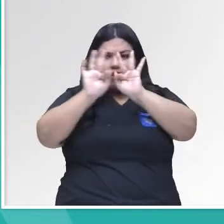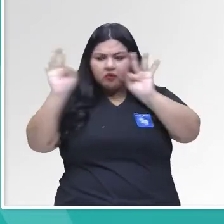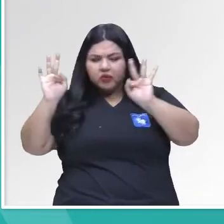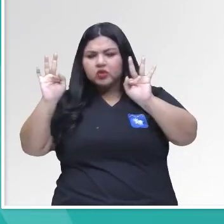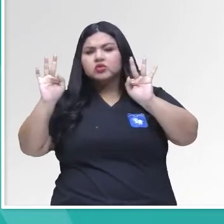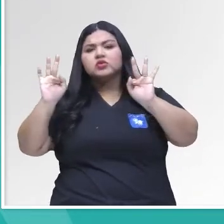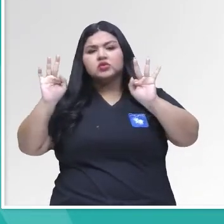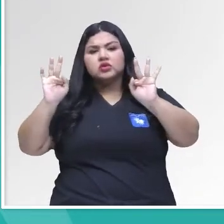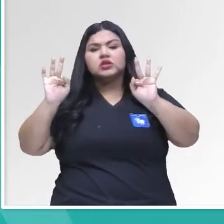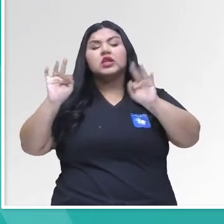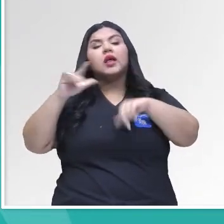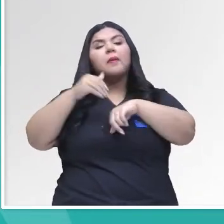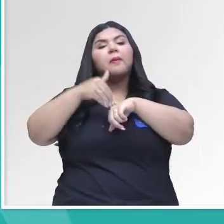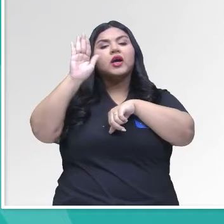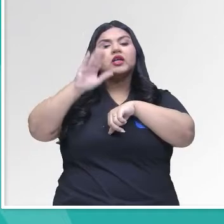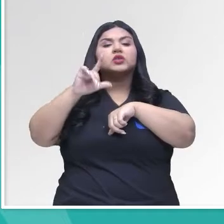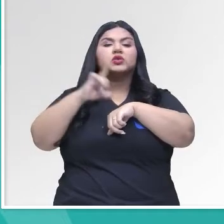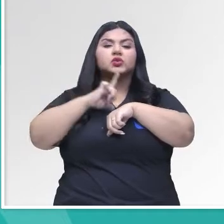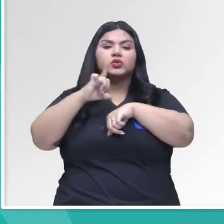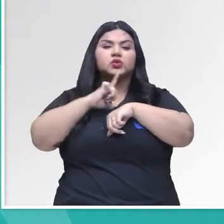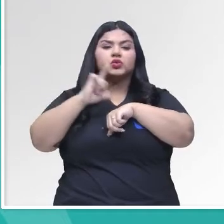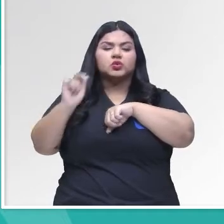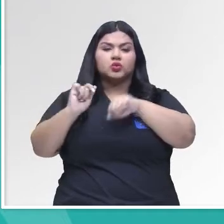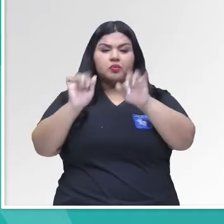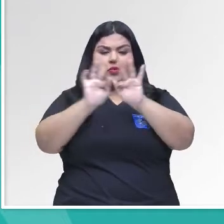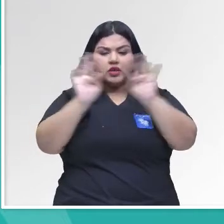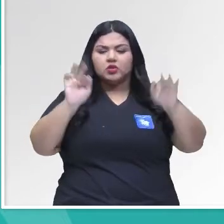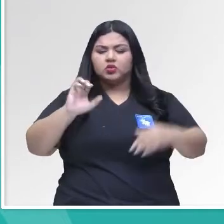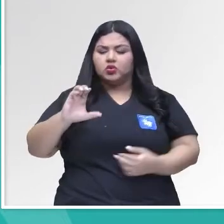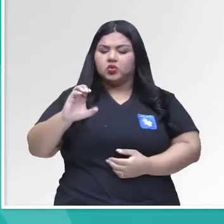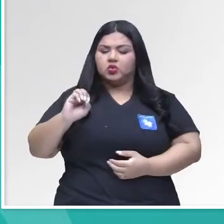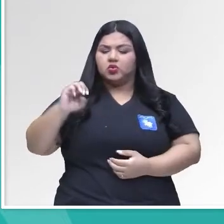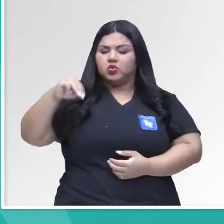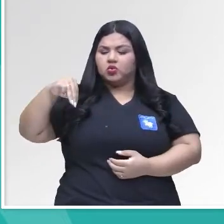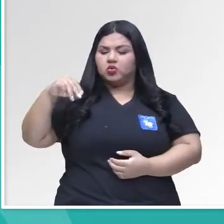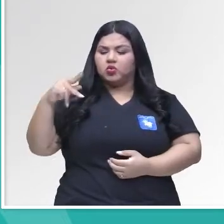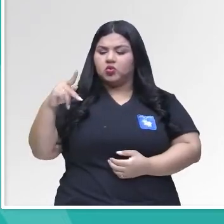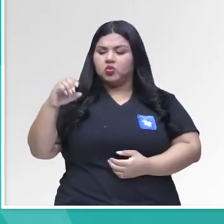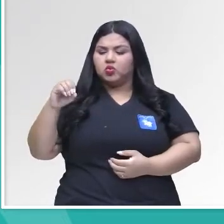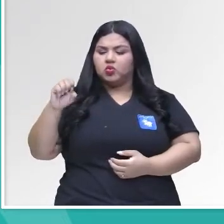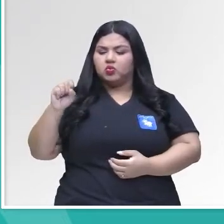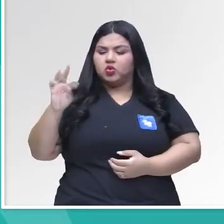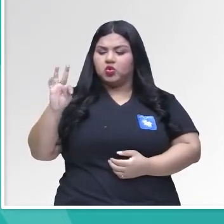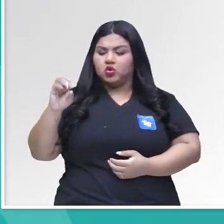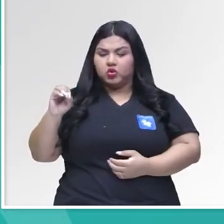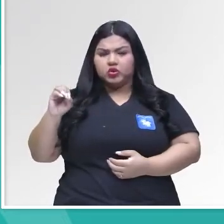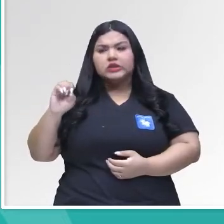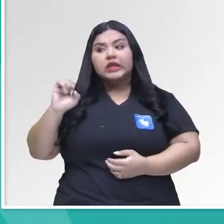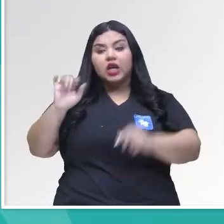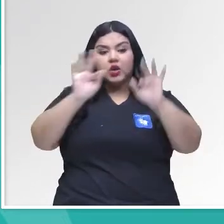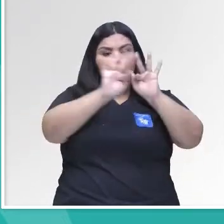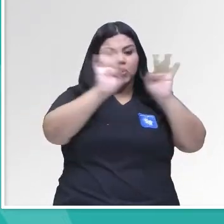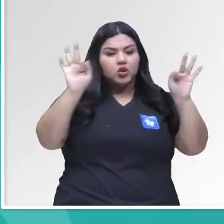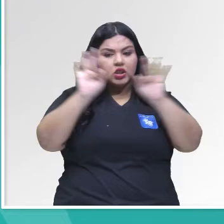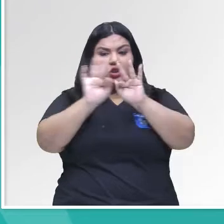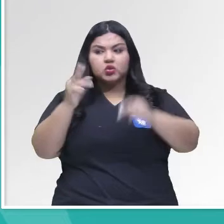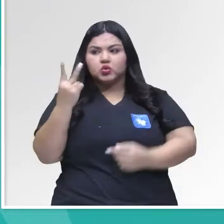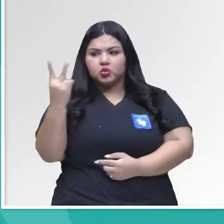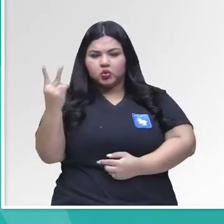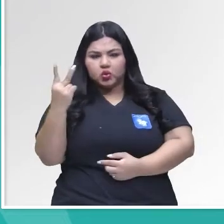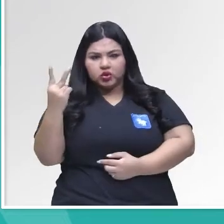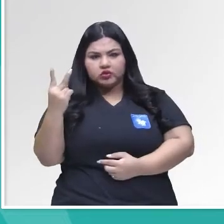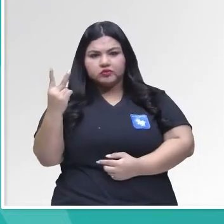duas ou mais orações, nós temos o período composto. Quando tem apenas uma oração, apenas um verbo ou